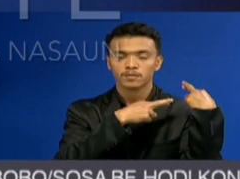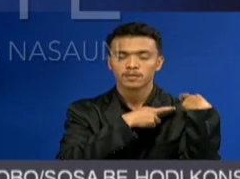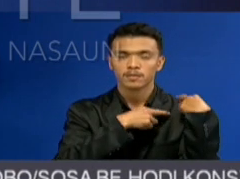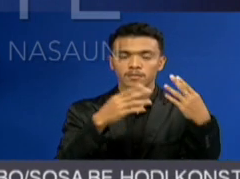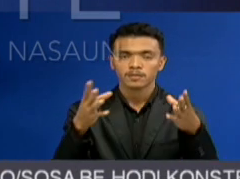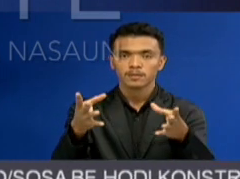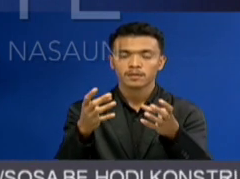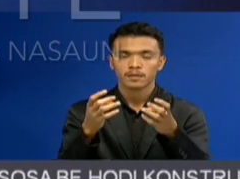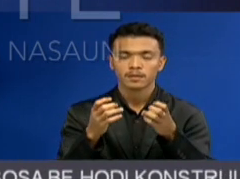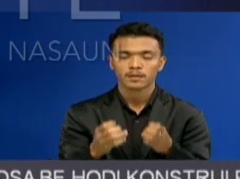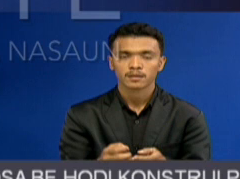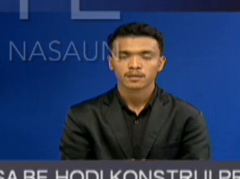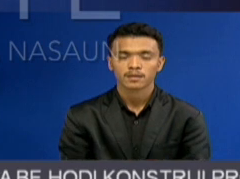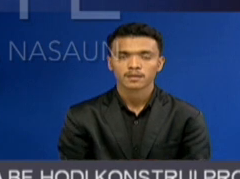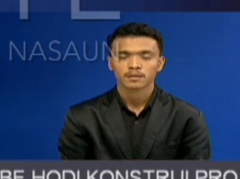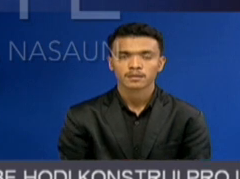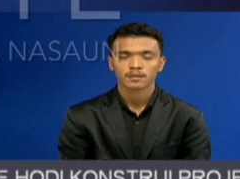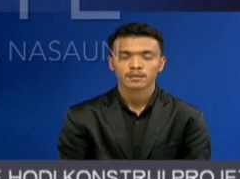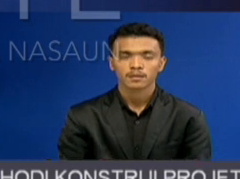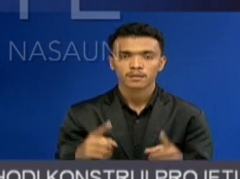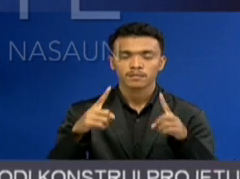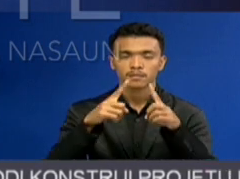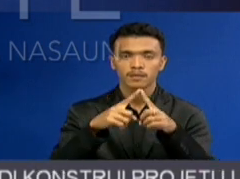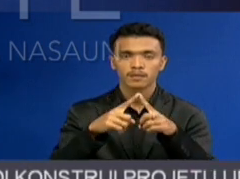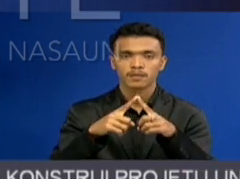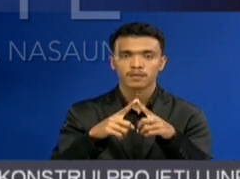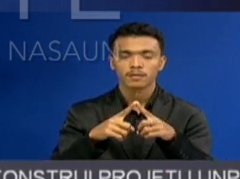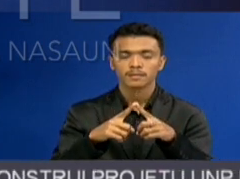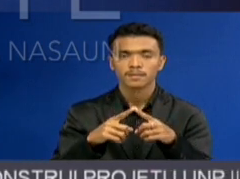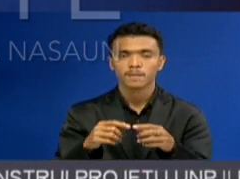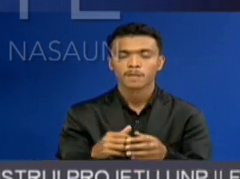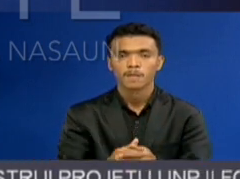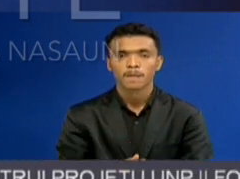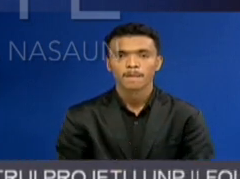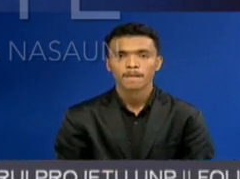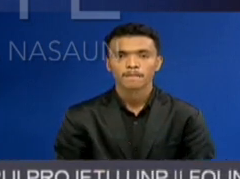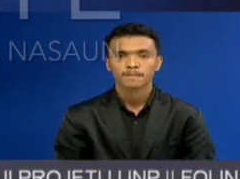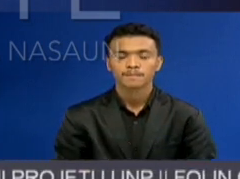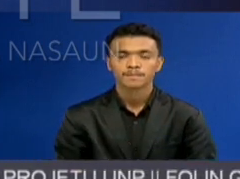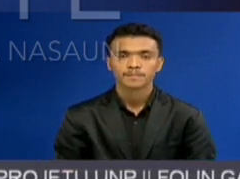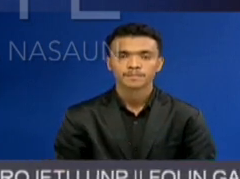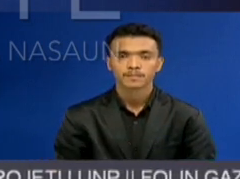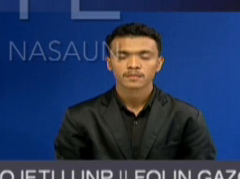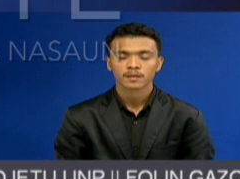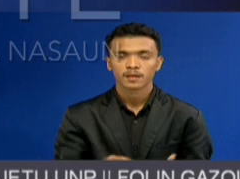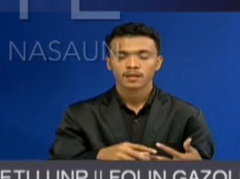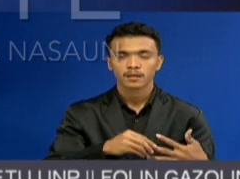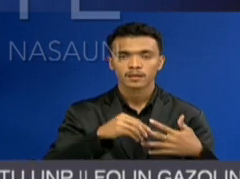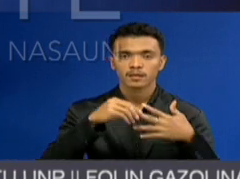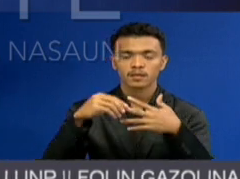makakarak transforma feto sira, ba iha kanaliza iha parte, ni be maka liu ba